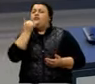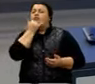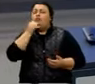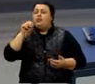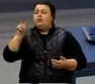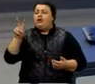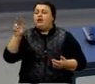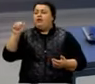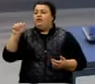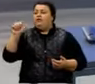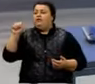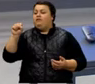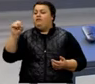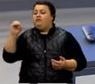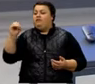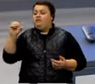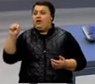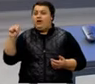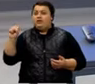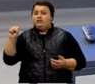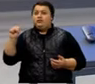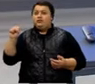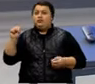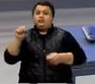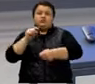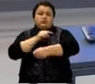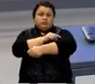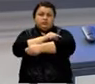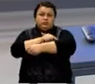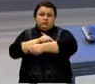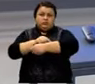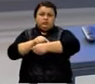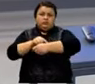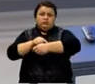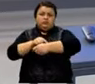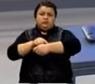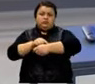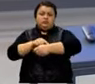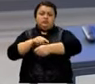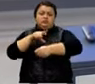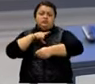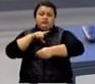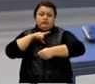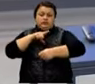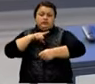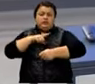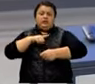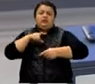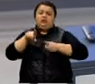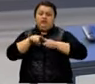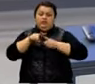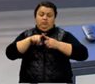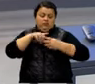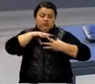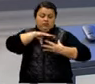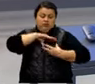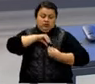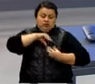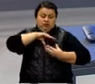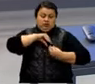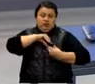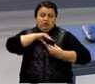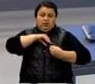são pequenos vasos, né, que tem o sistema cardiovascular, que vão levar os nutrientes,